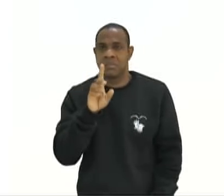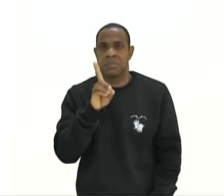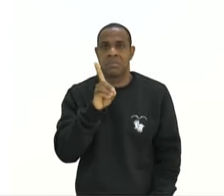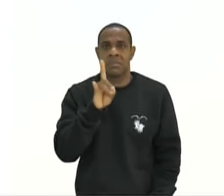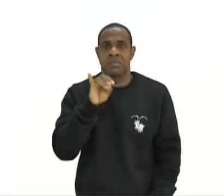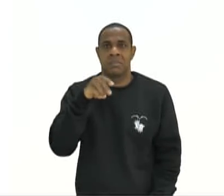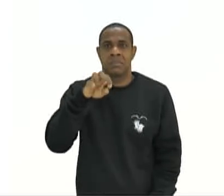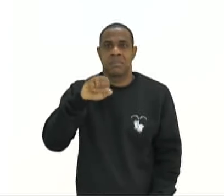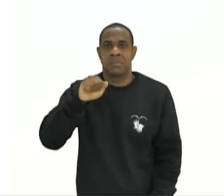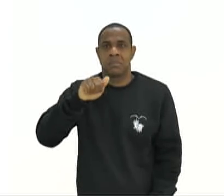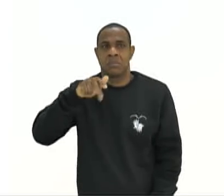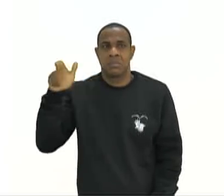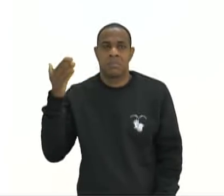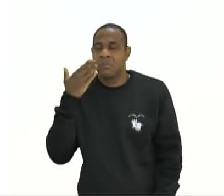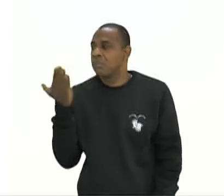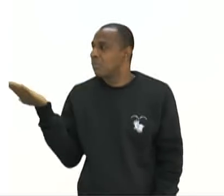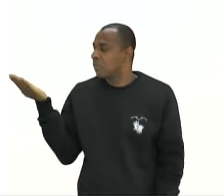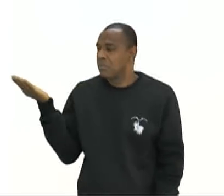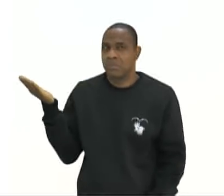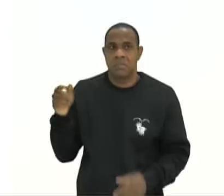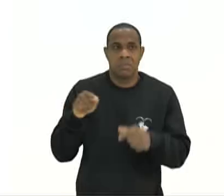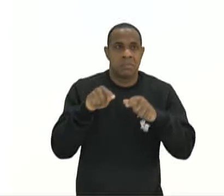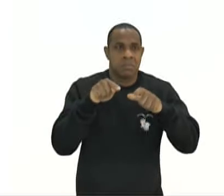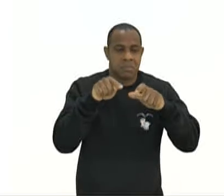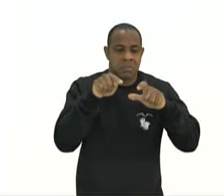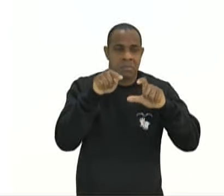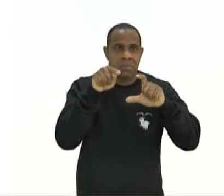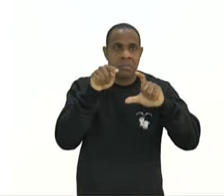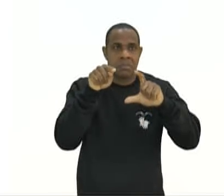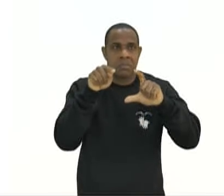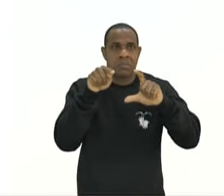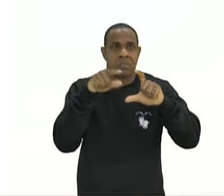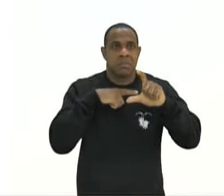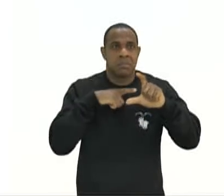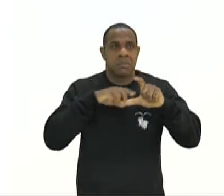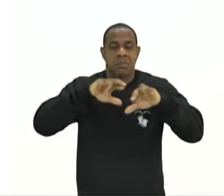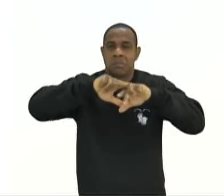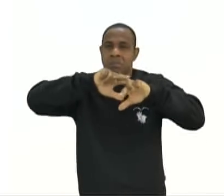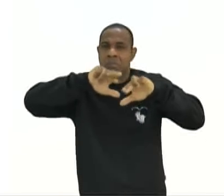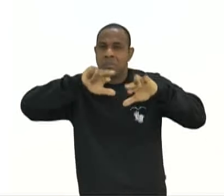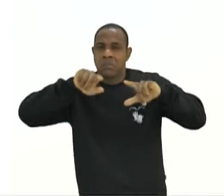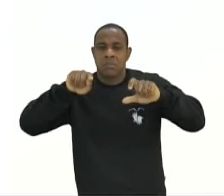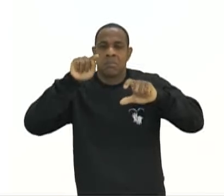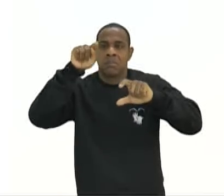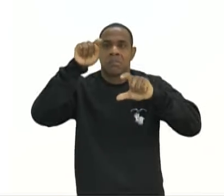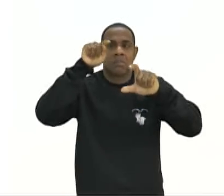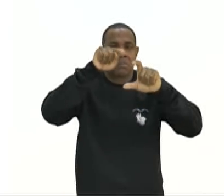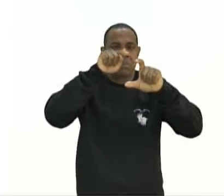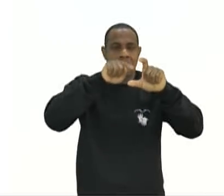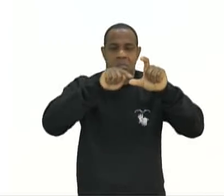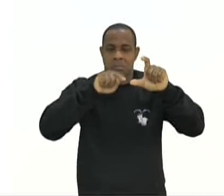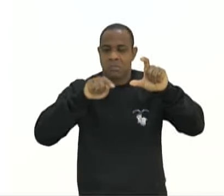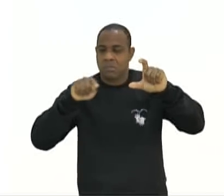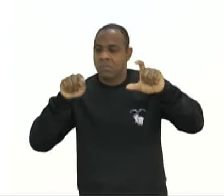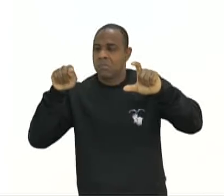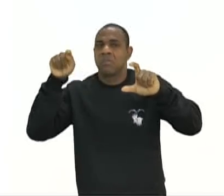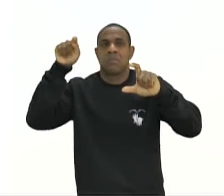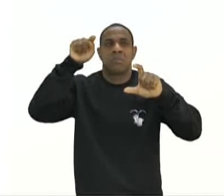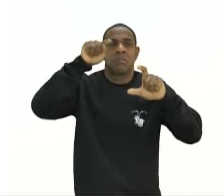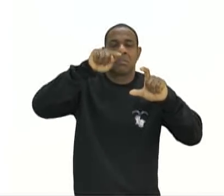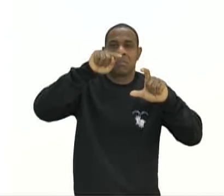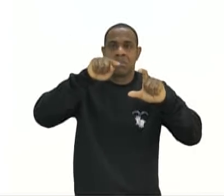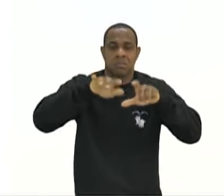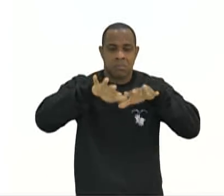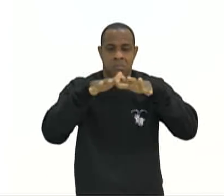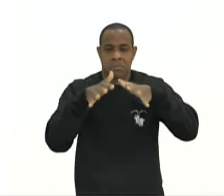conjunto que contém todos os pontos de um determinado meio, que são atingidos simultaneamente pela onda